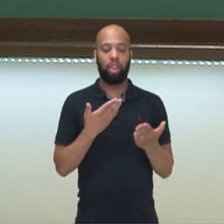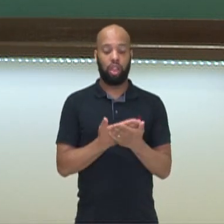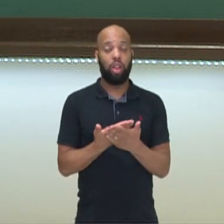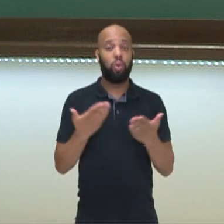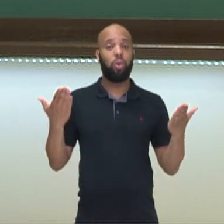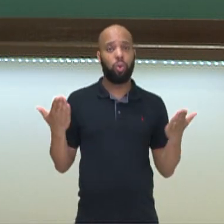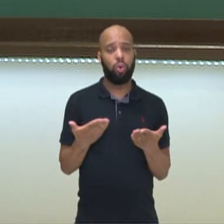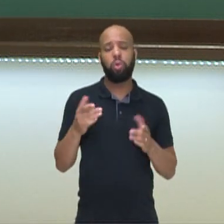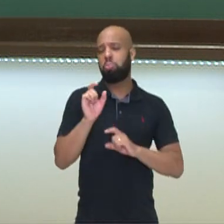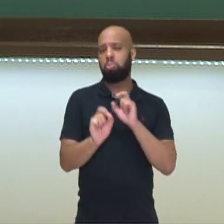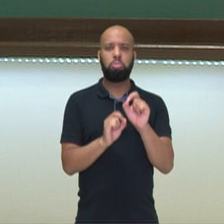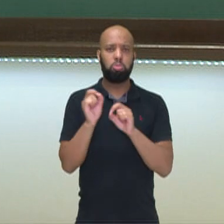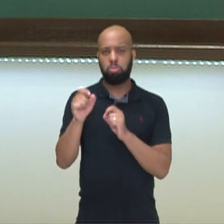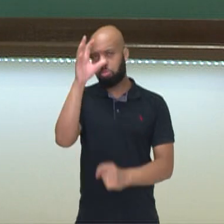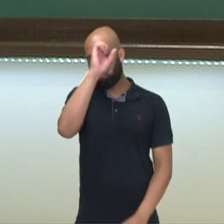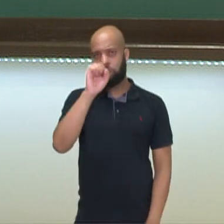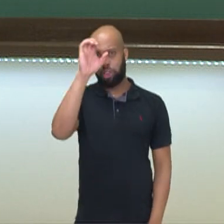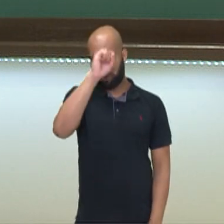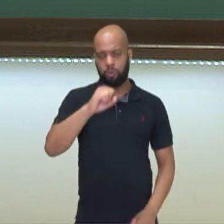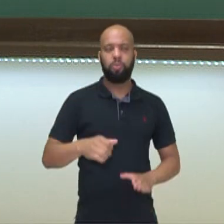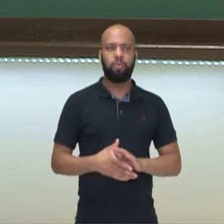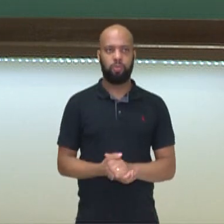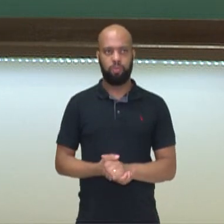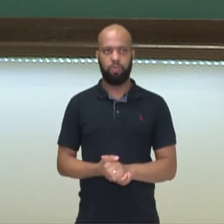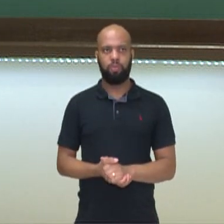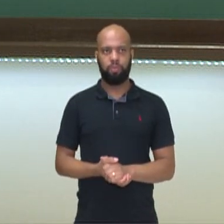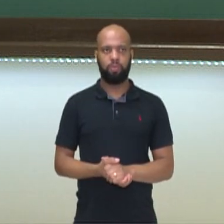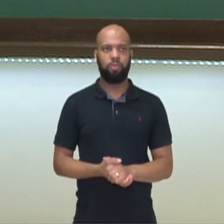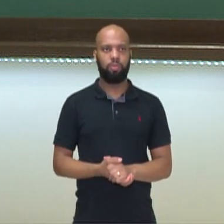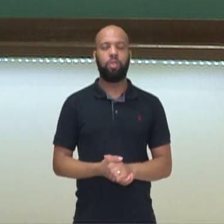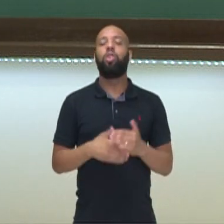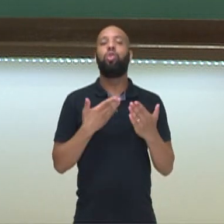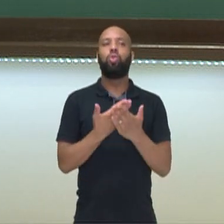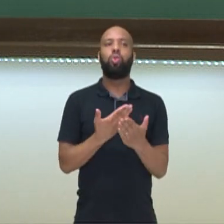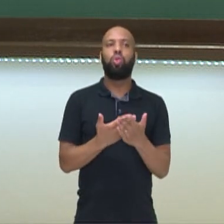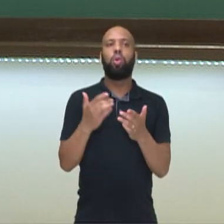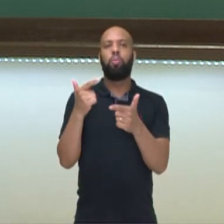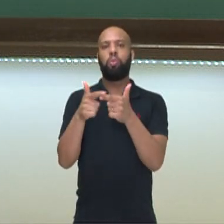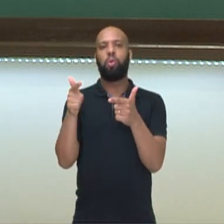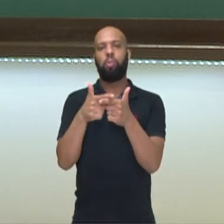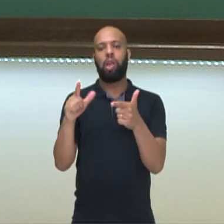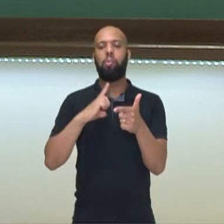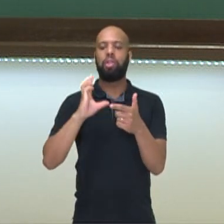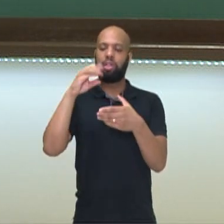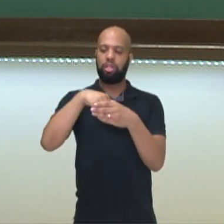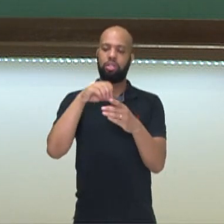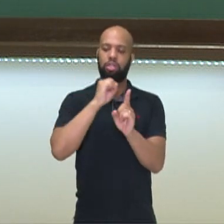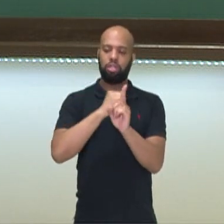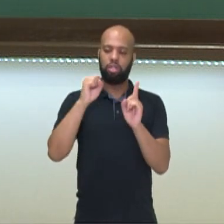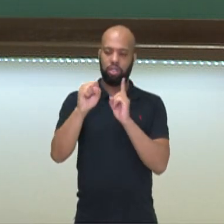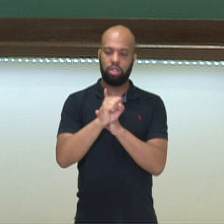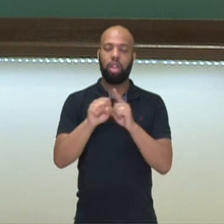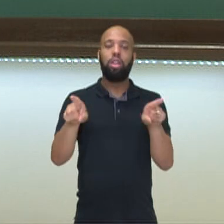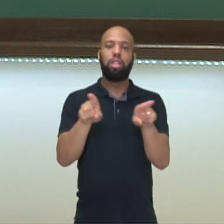Nessa aula, nós estudamos o quê? Estudamos sobre os problemas sociais e